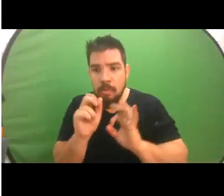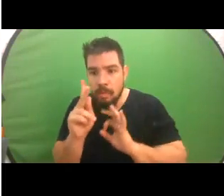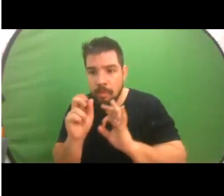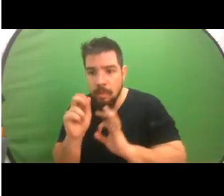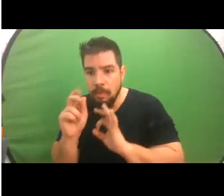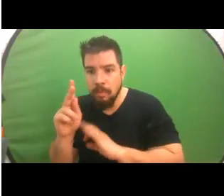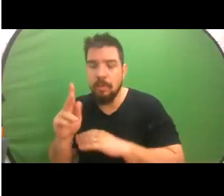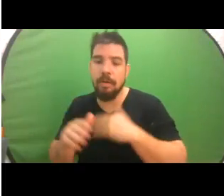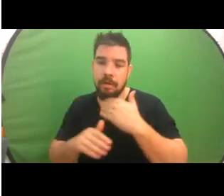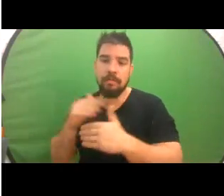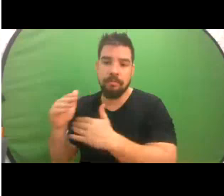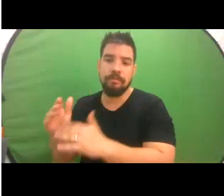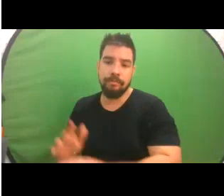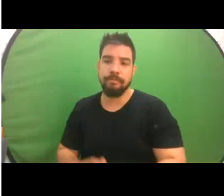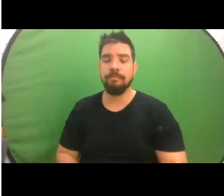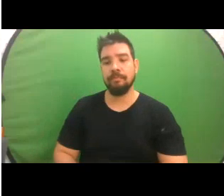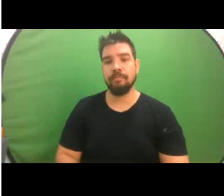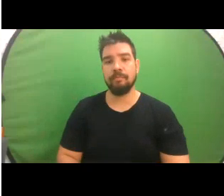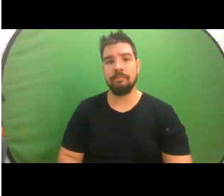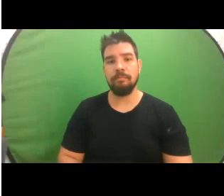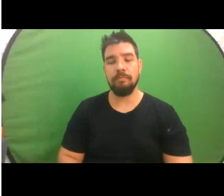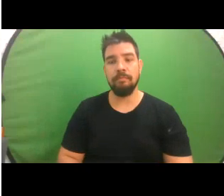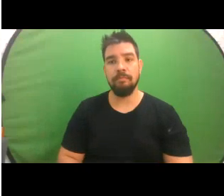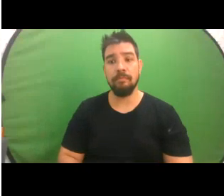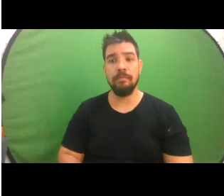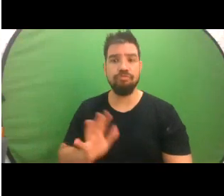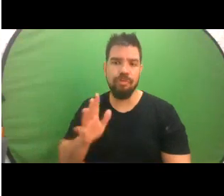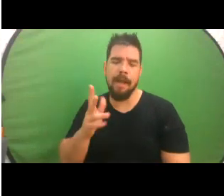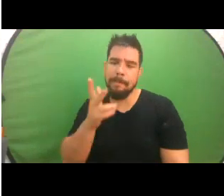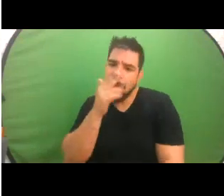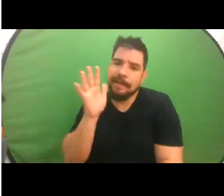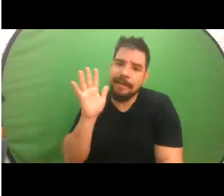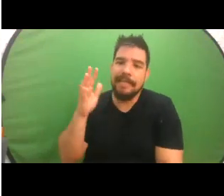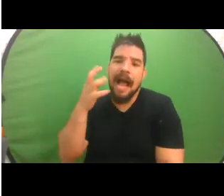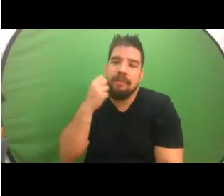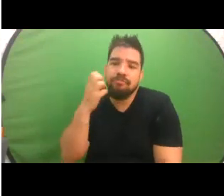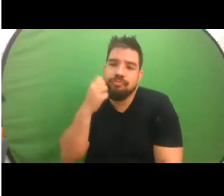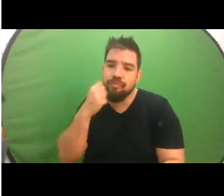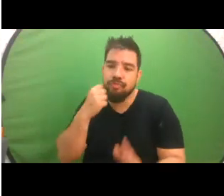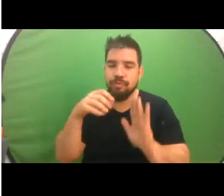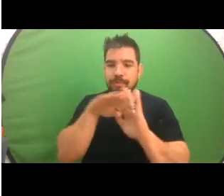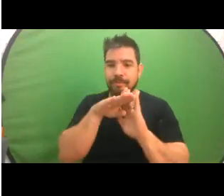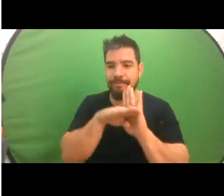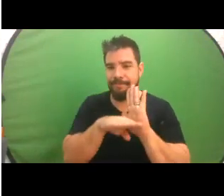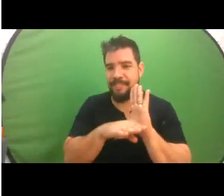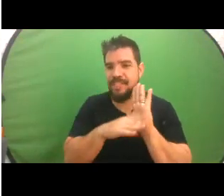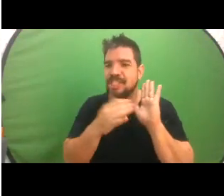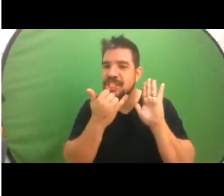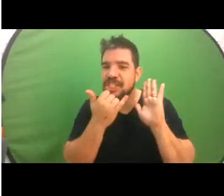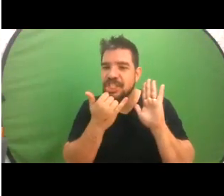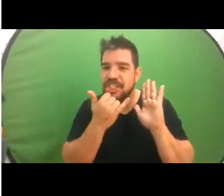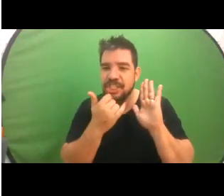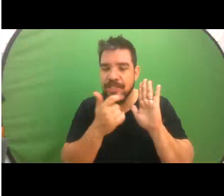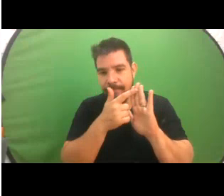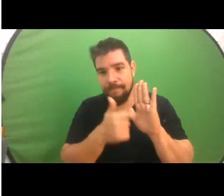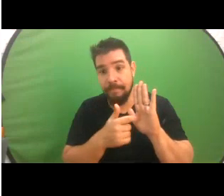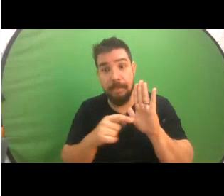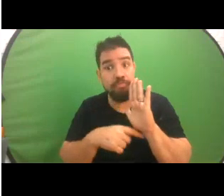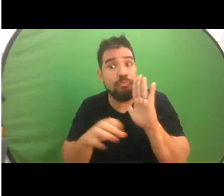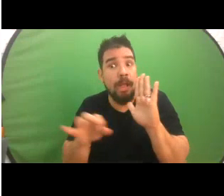né? Então, já temos um rascunho daquilo que pretendemos fazer, porém, não está fechado, né?